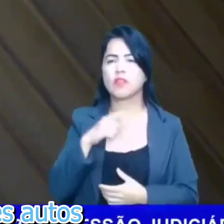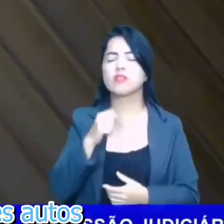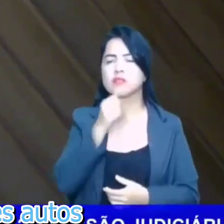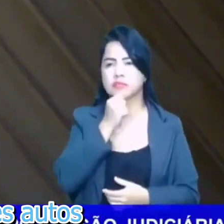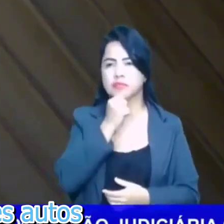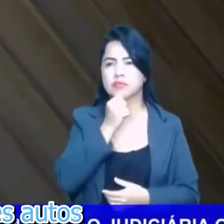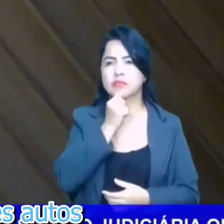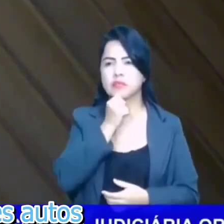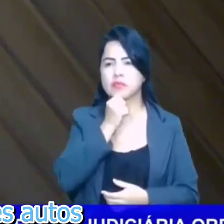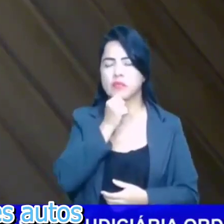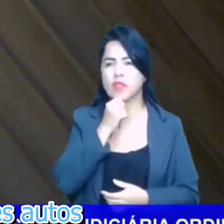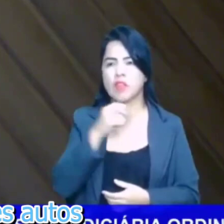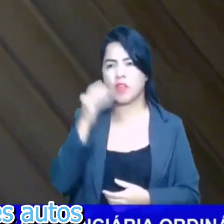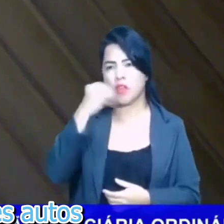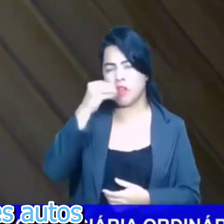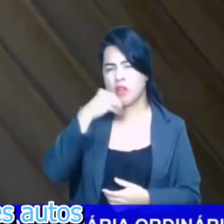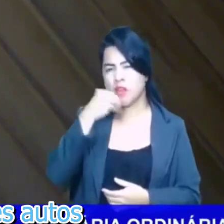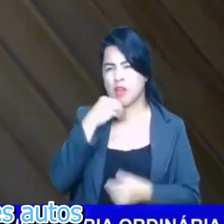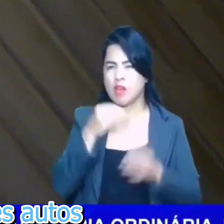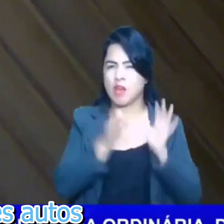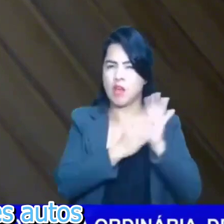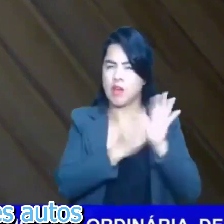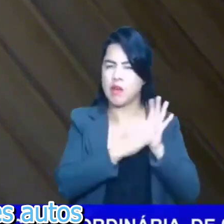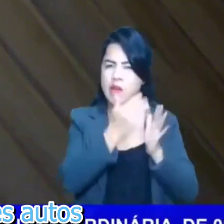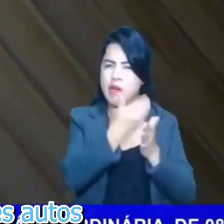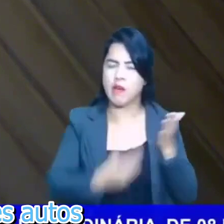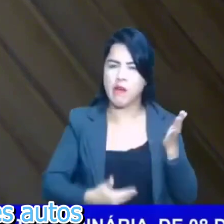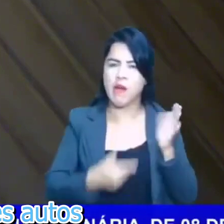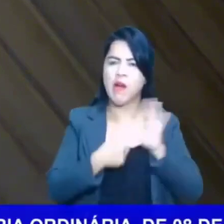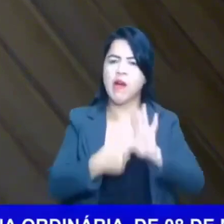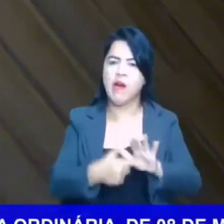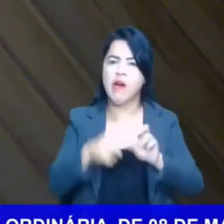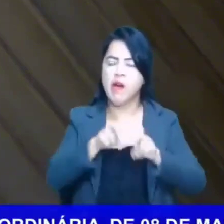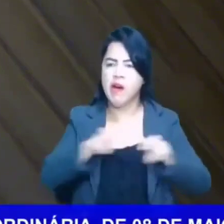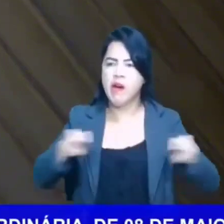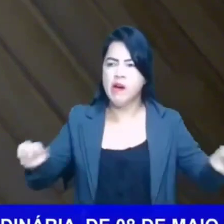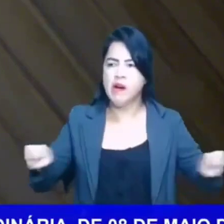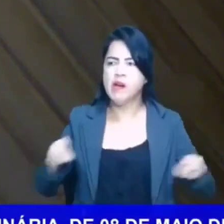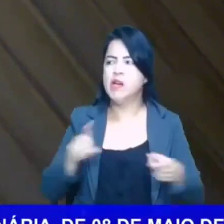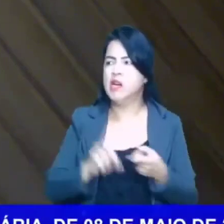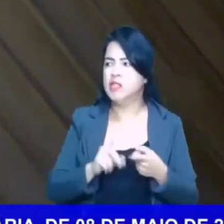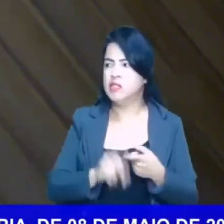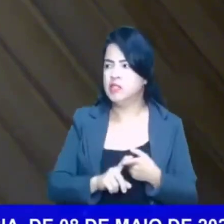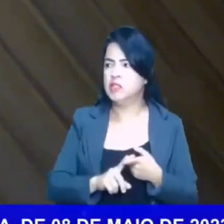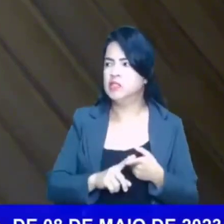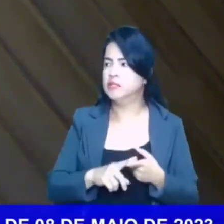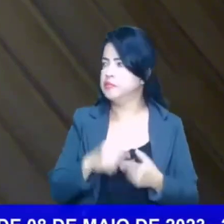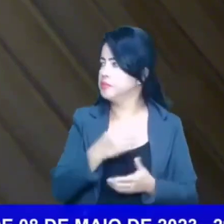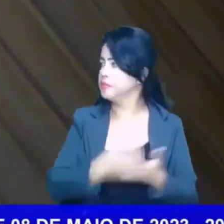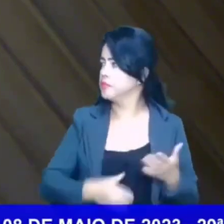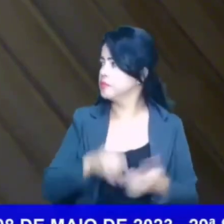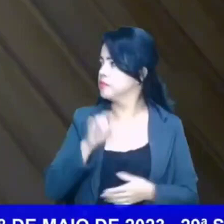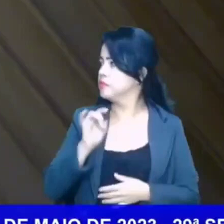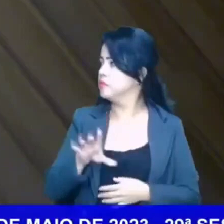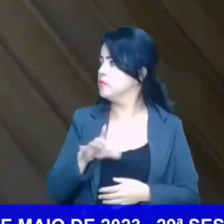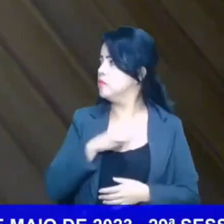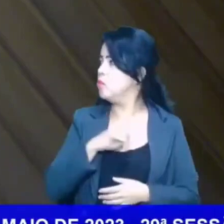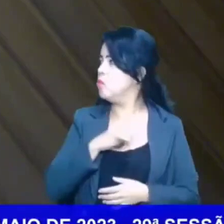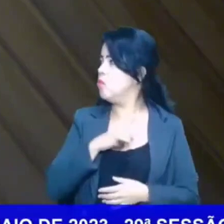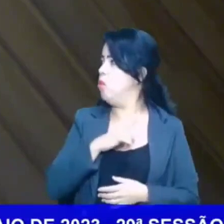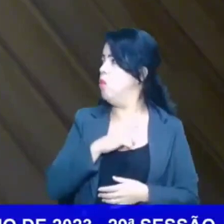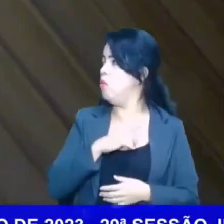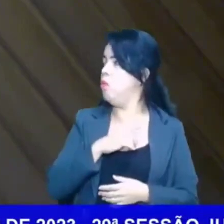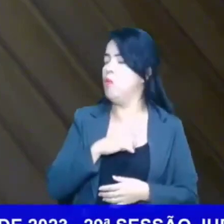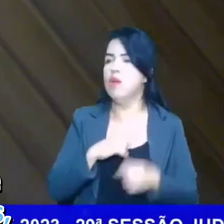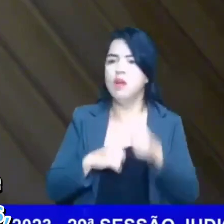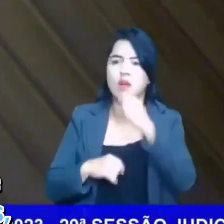ainda a fragilidade das provas acostadas aos presentes autos e que se pautam a fazer somente